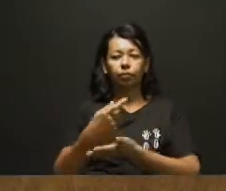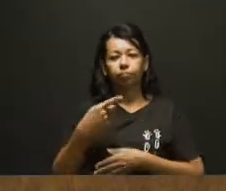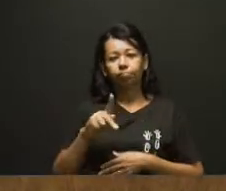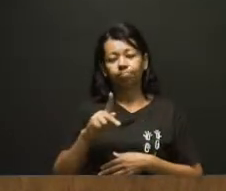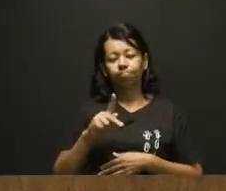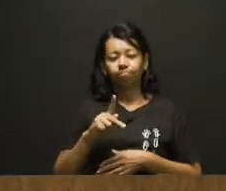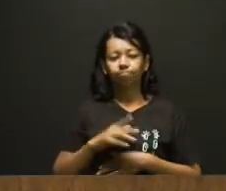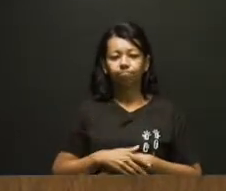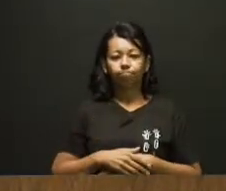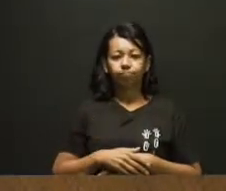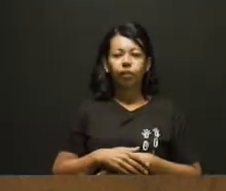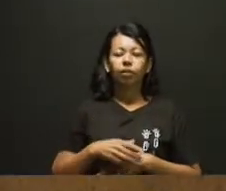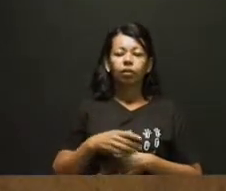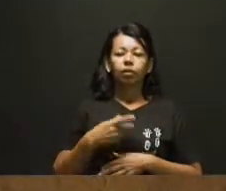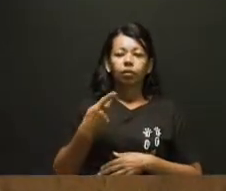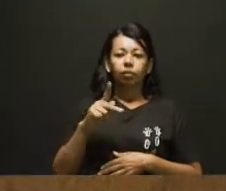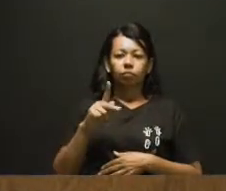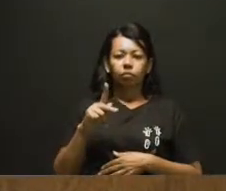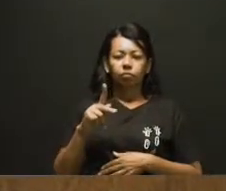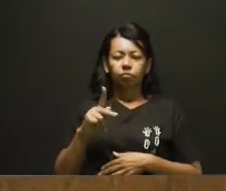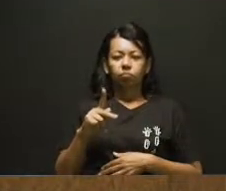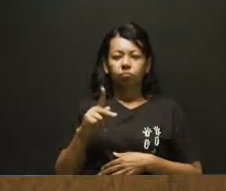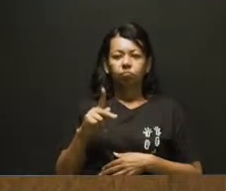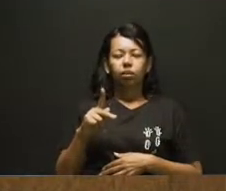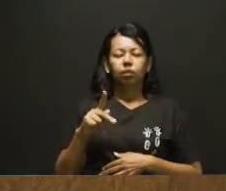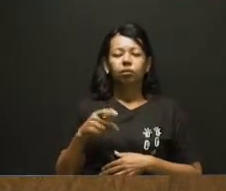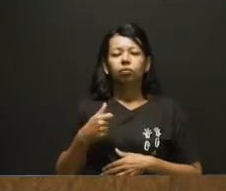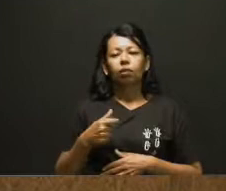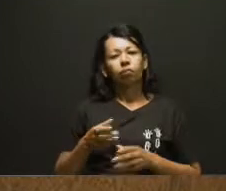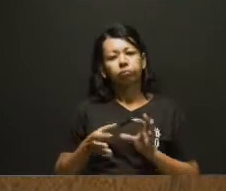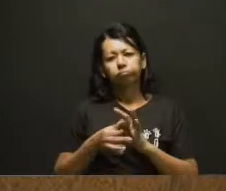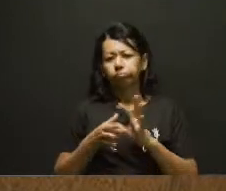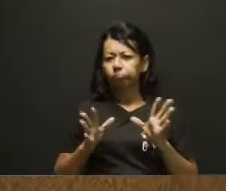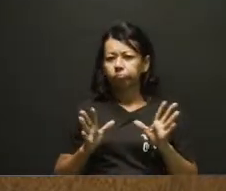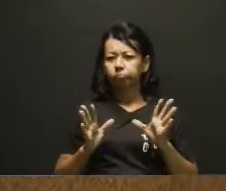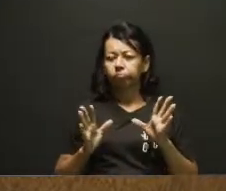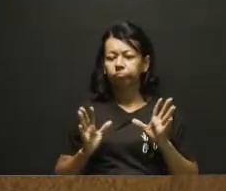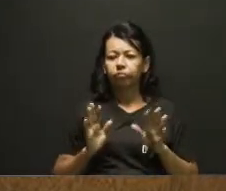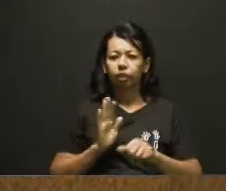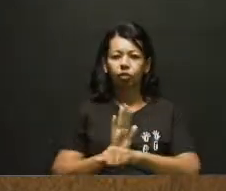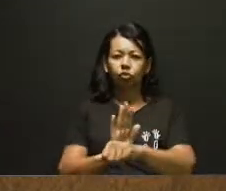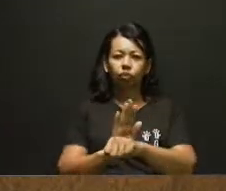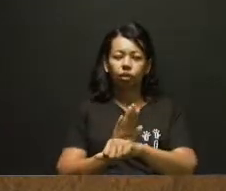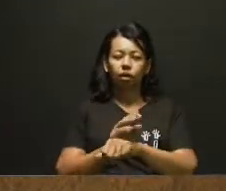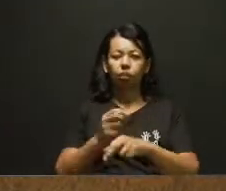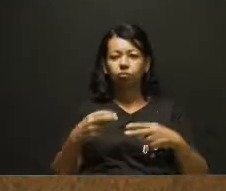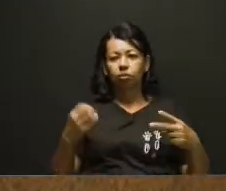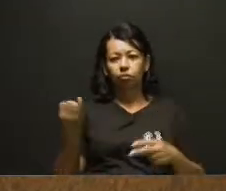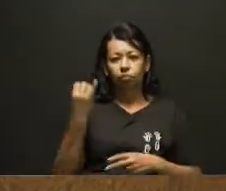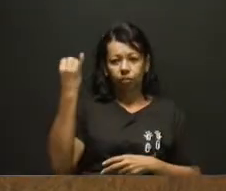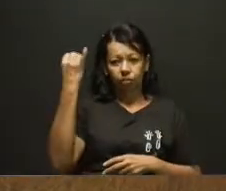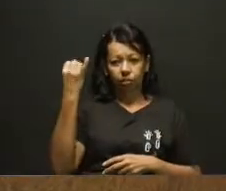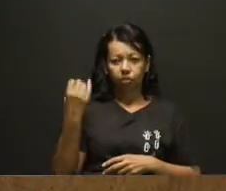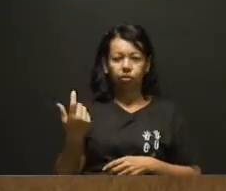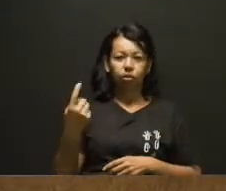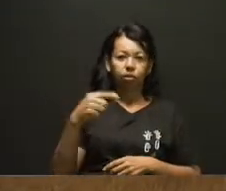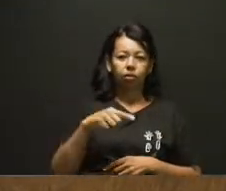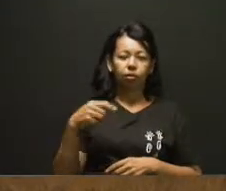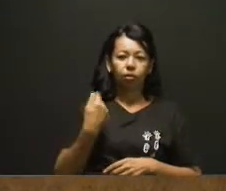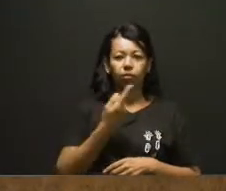e puro se colocar à disposição tão importante nobre causa na nossa